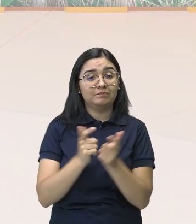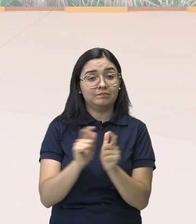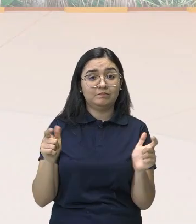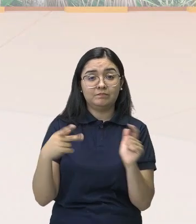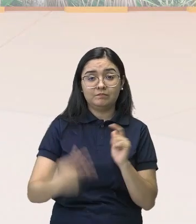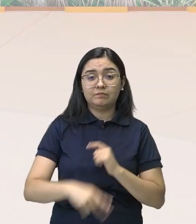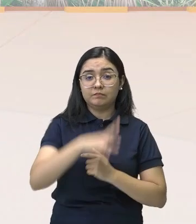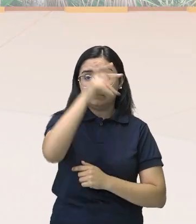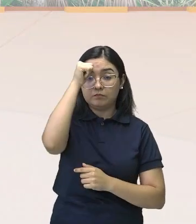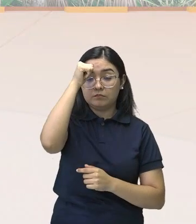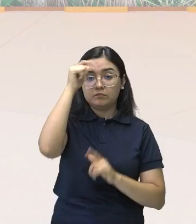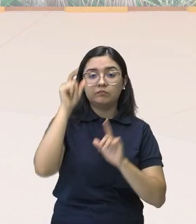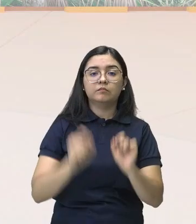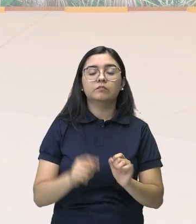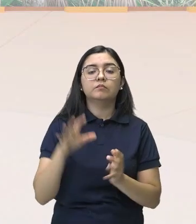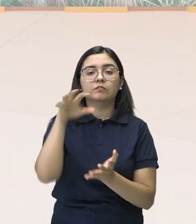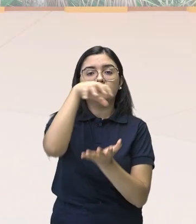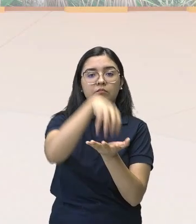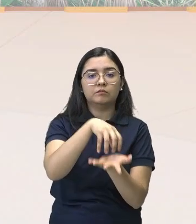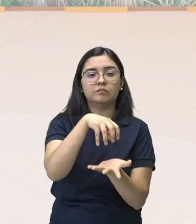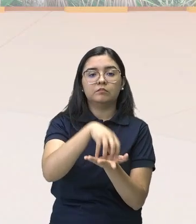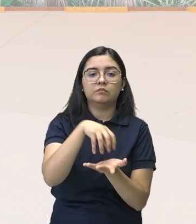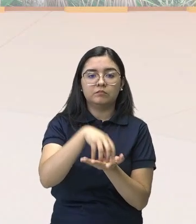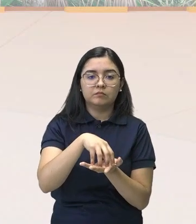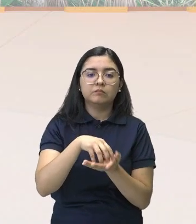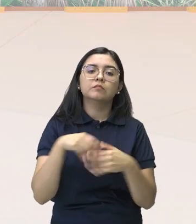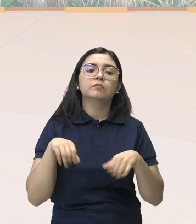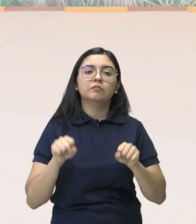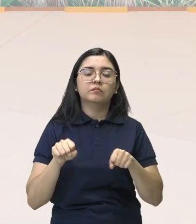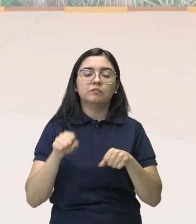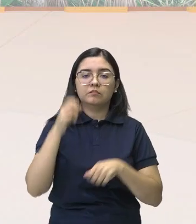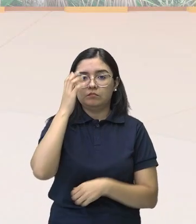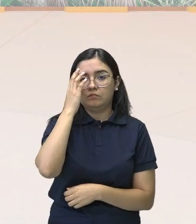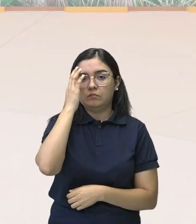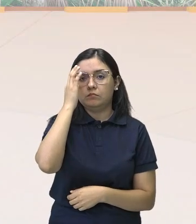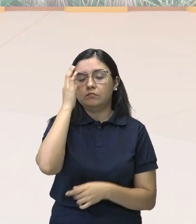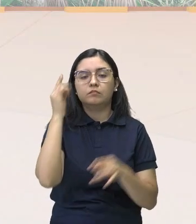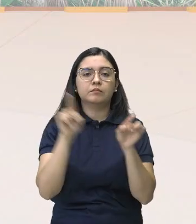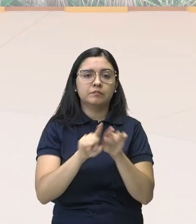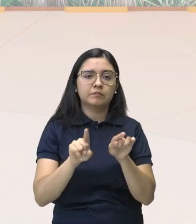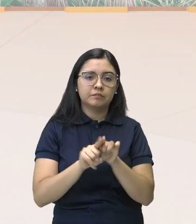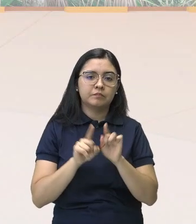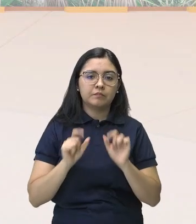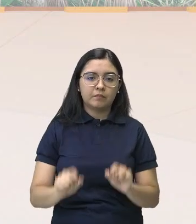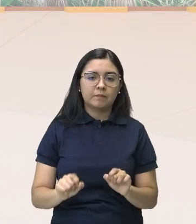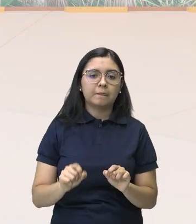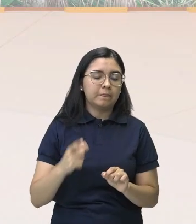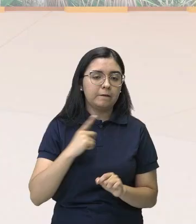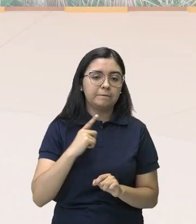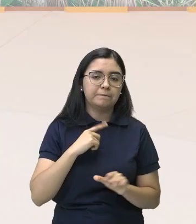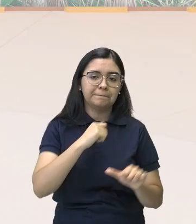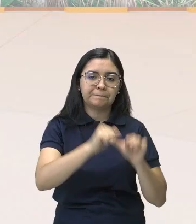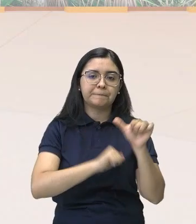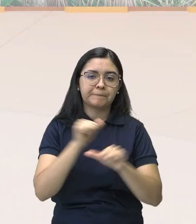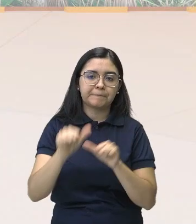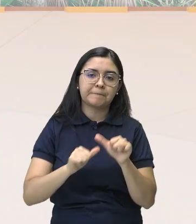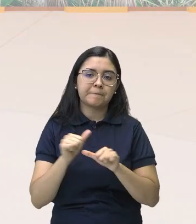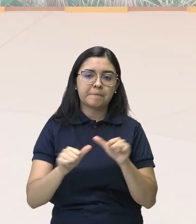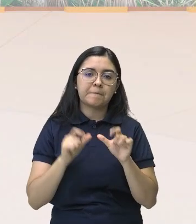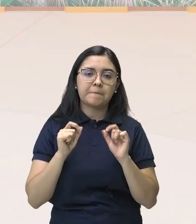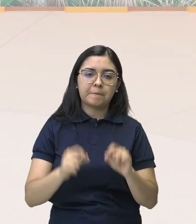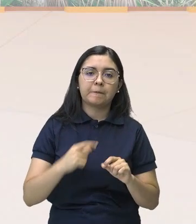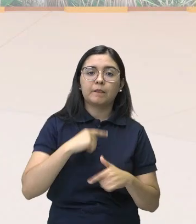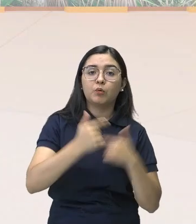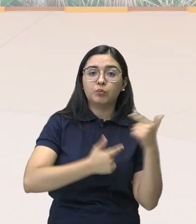na cidade de Manaus, o setor de motocicletas, e também vai mudando as jornadas